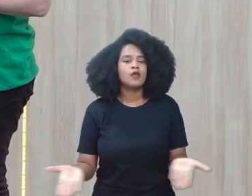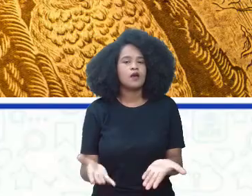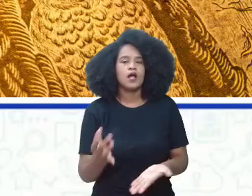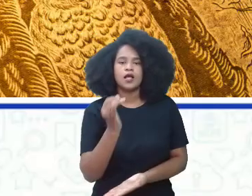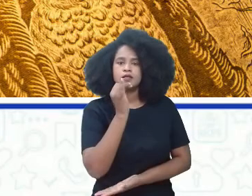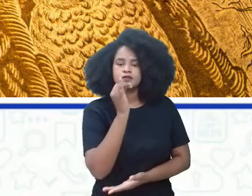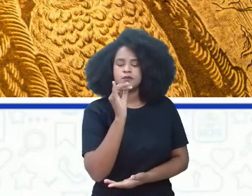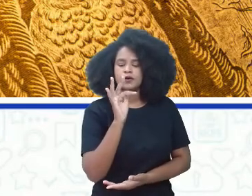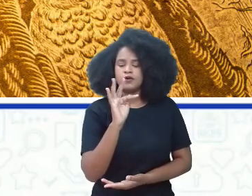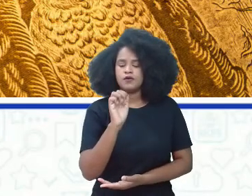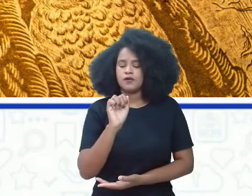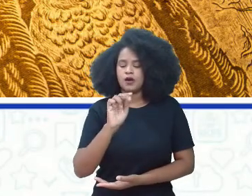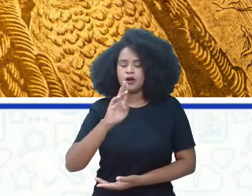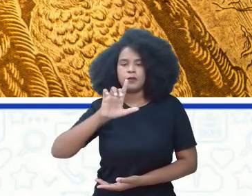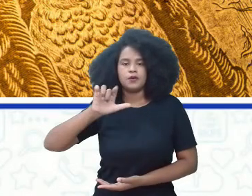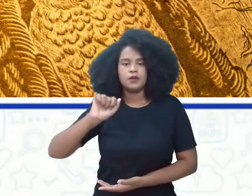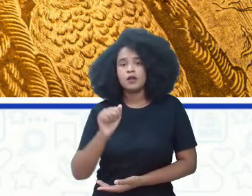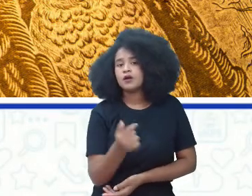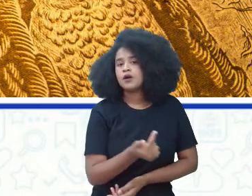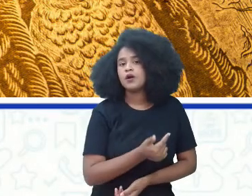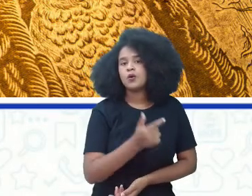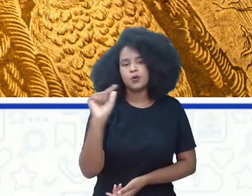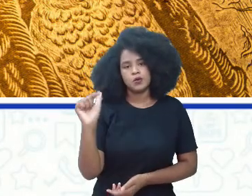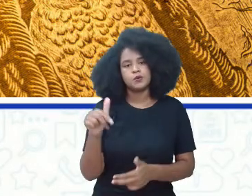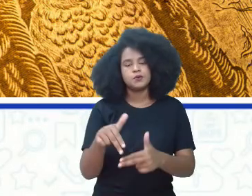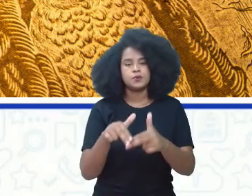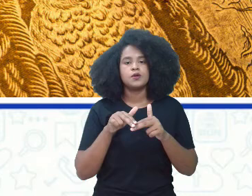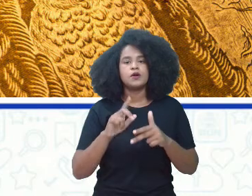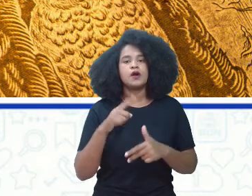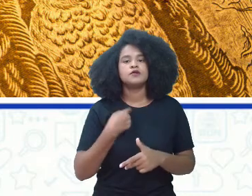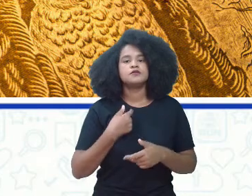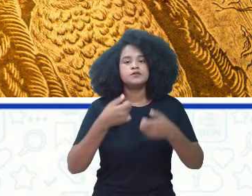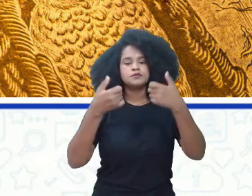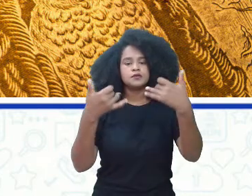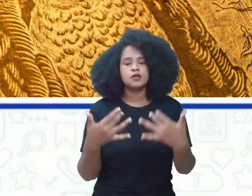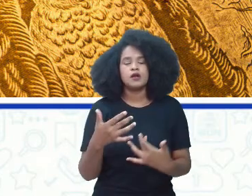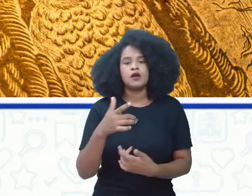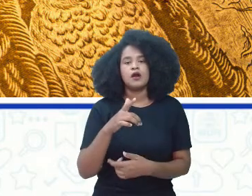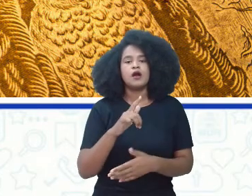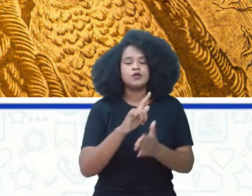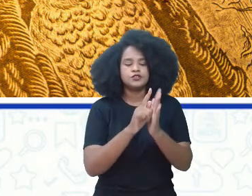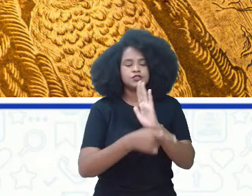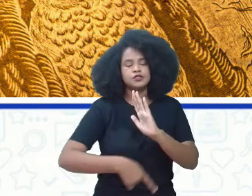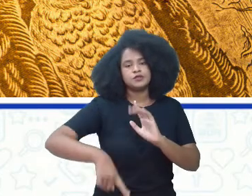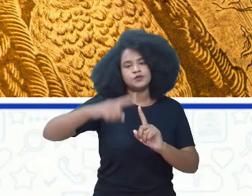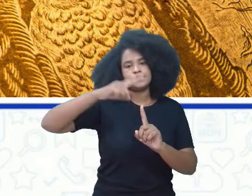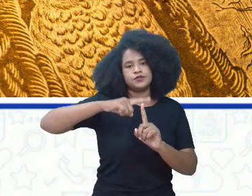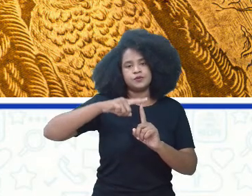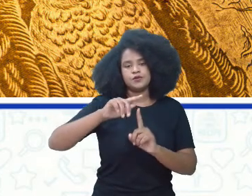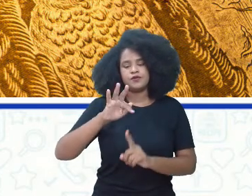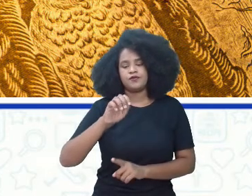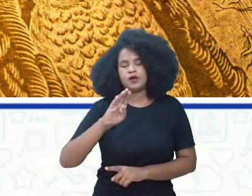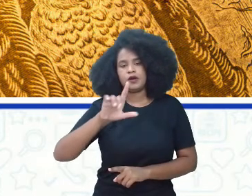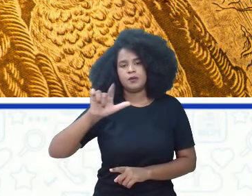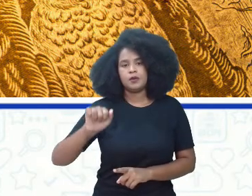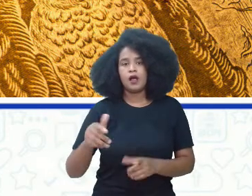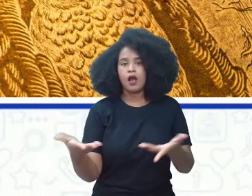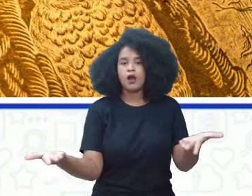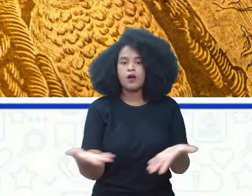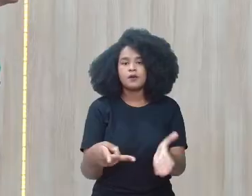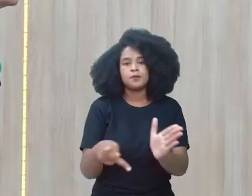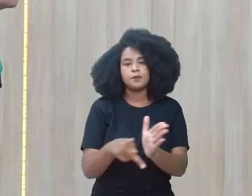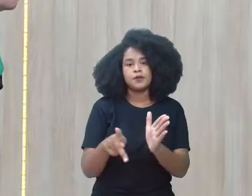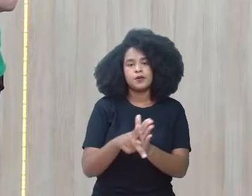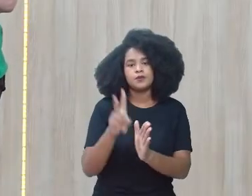outro exemplo de fábula, já que estamos falando deste gênero. Desta vez é uma fábula